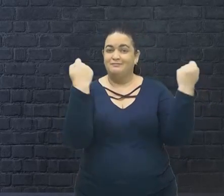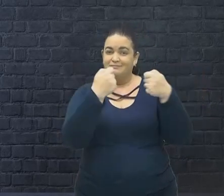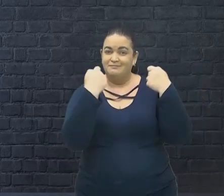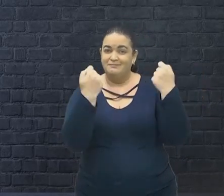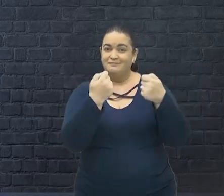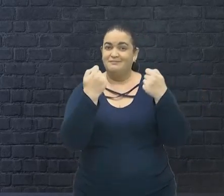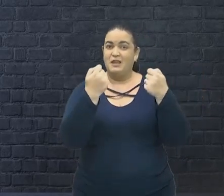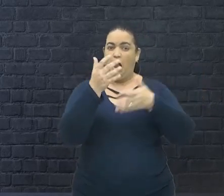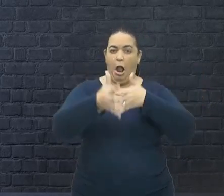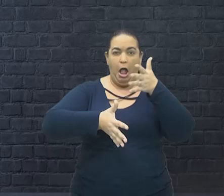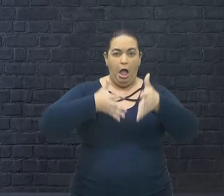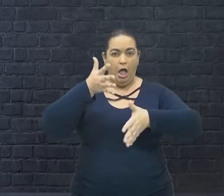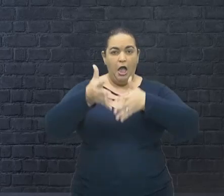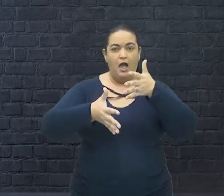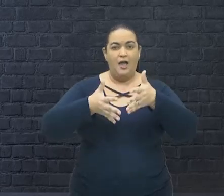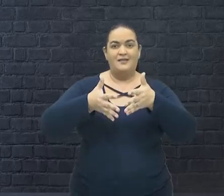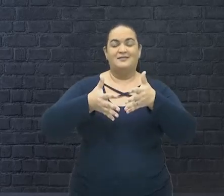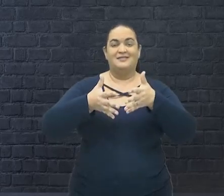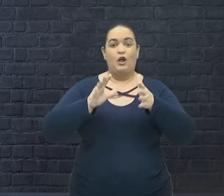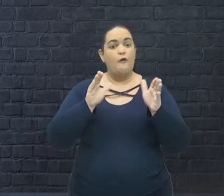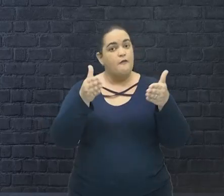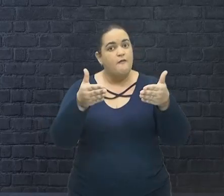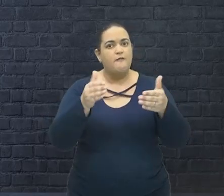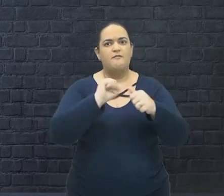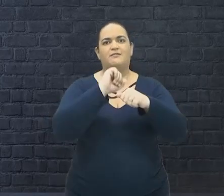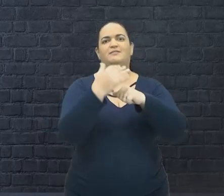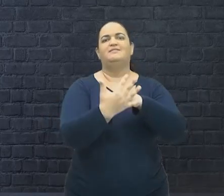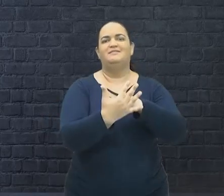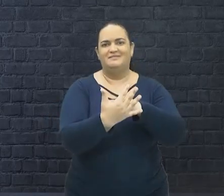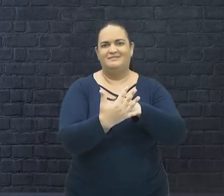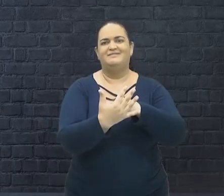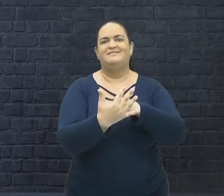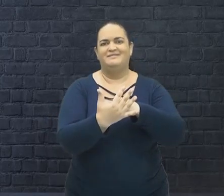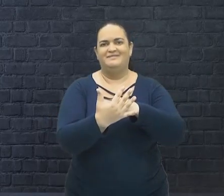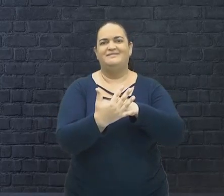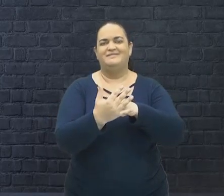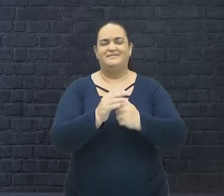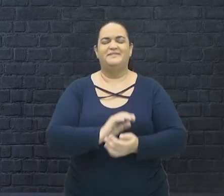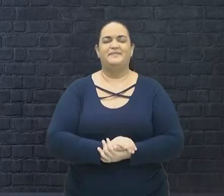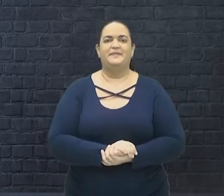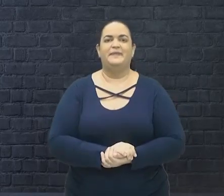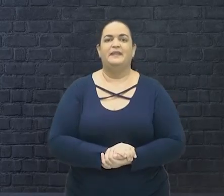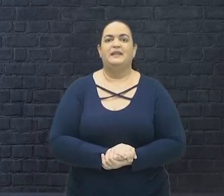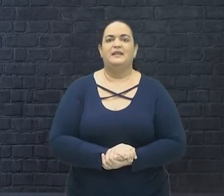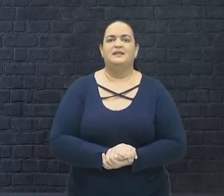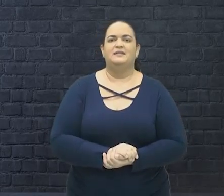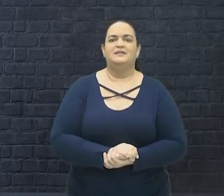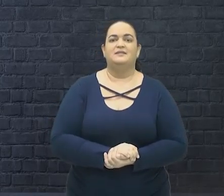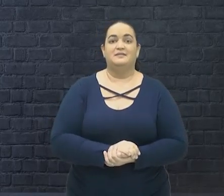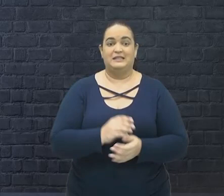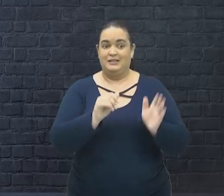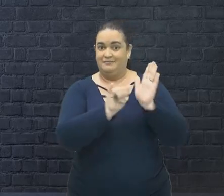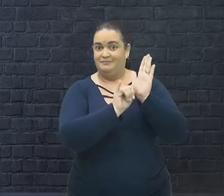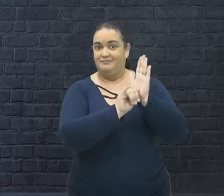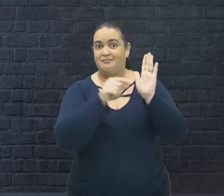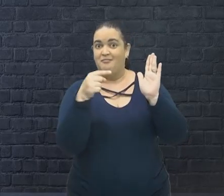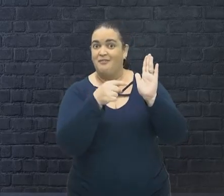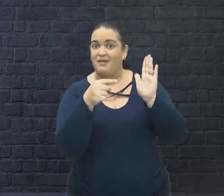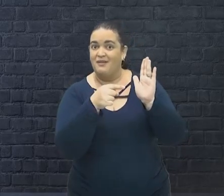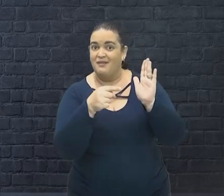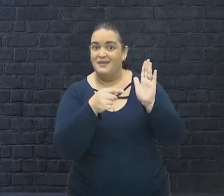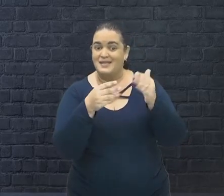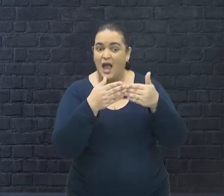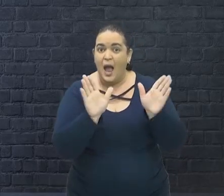Caruaruenses, escritos sobre a pandemia do coronavírus. E esse edital, que está aberto